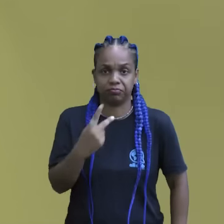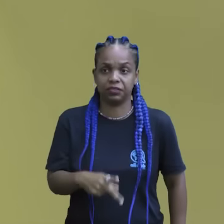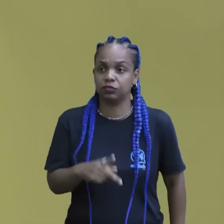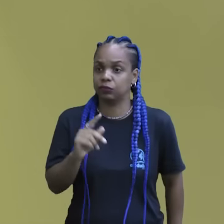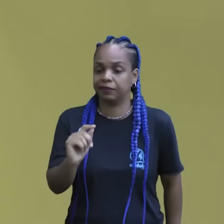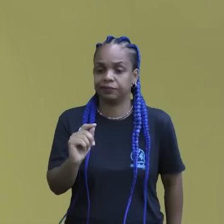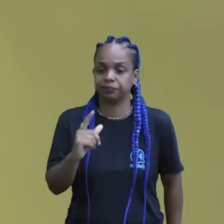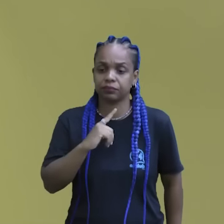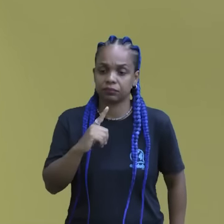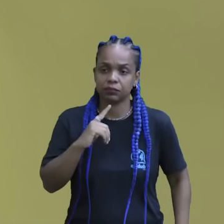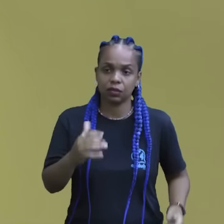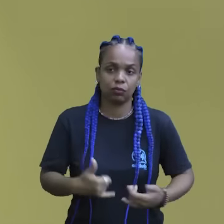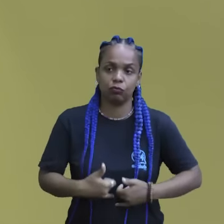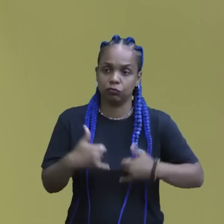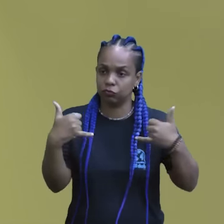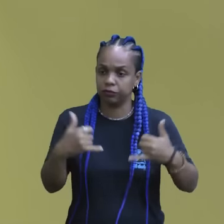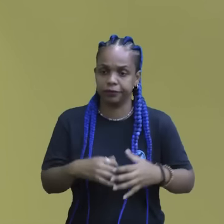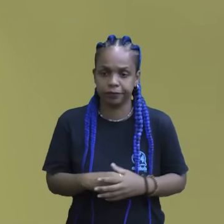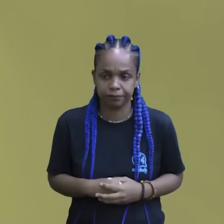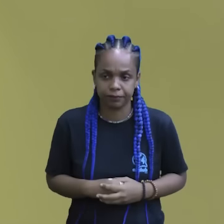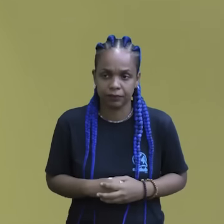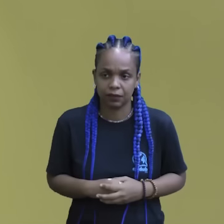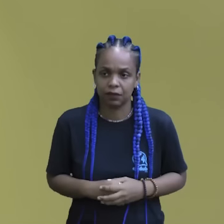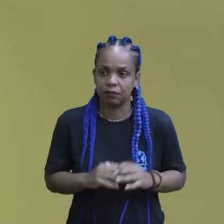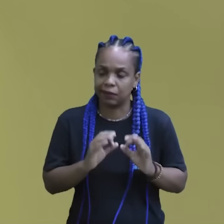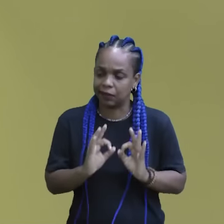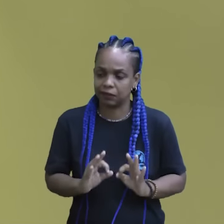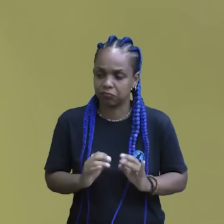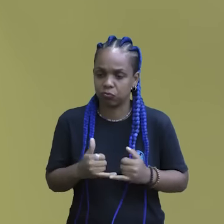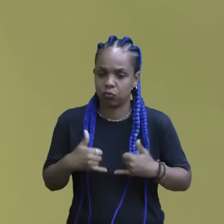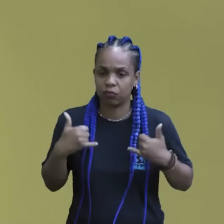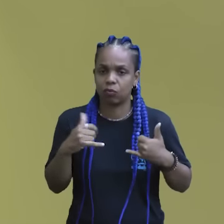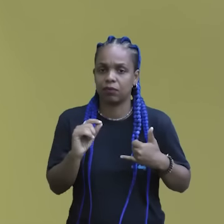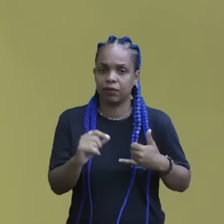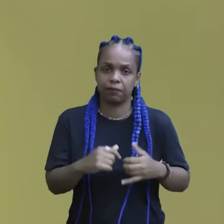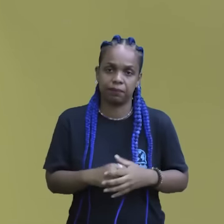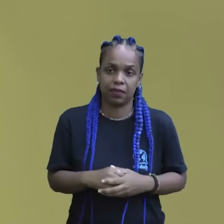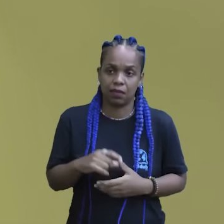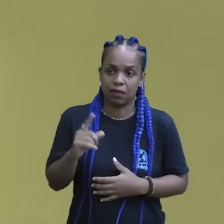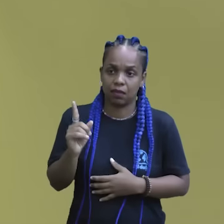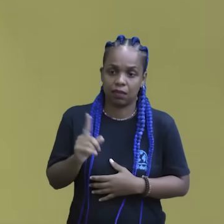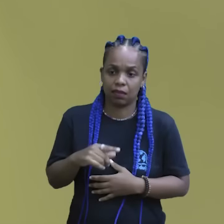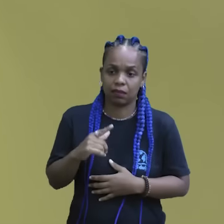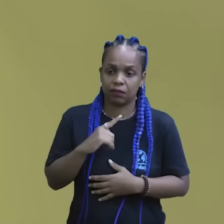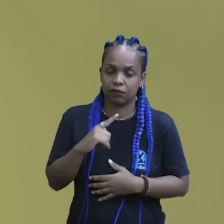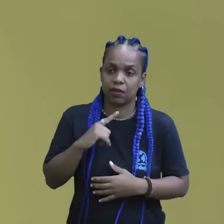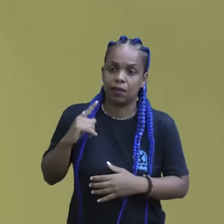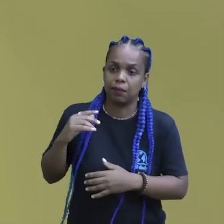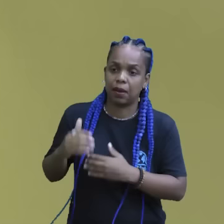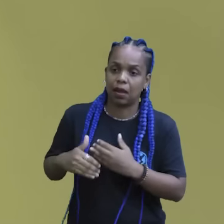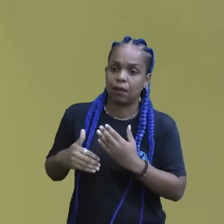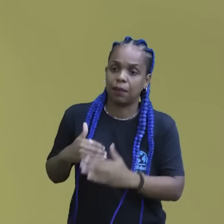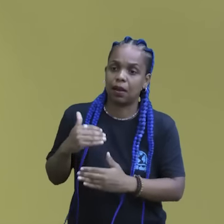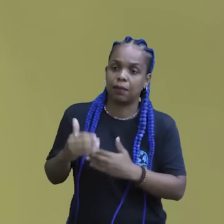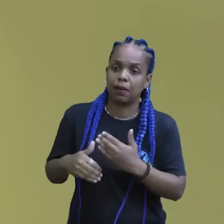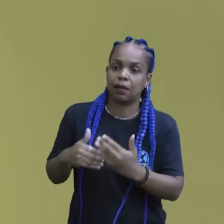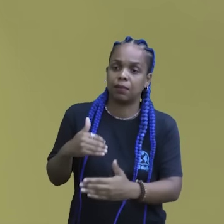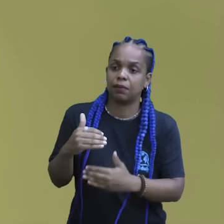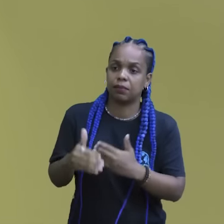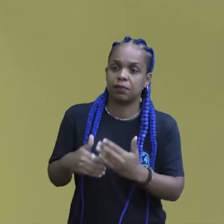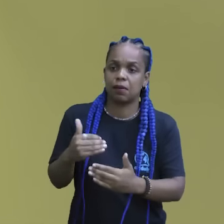instaurada em um processo que ele comenta, né? É uma figura jurídica criada pelo